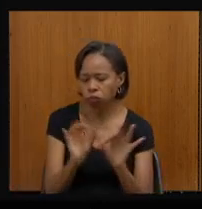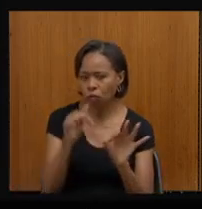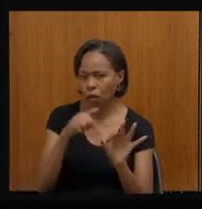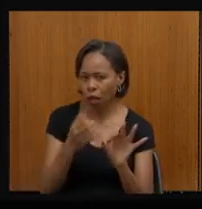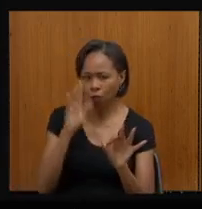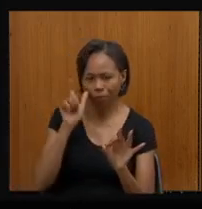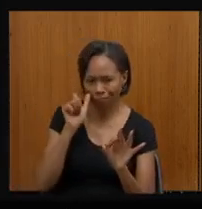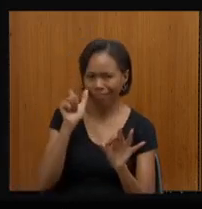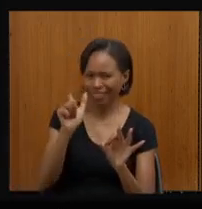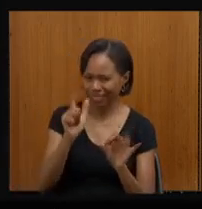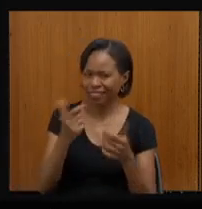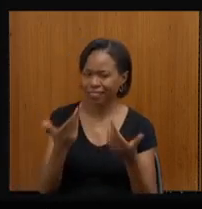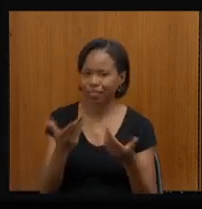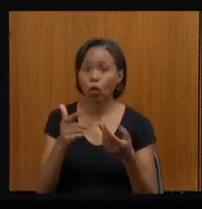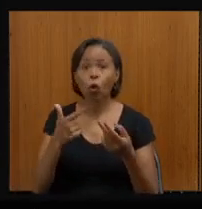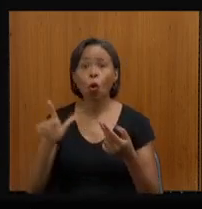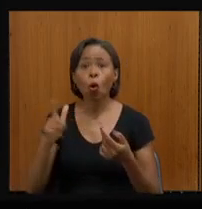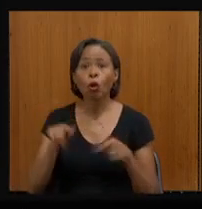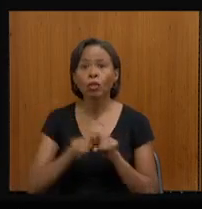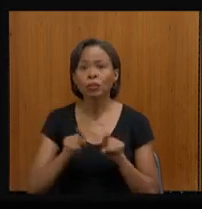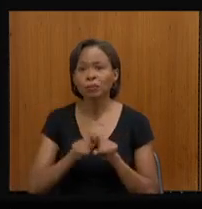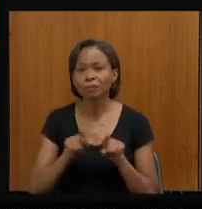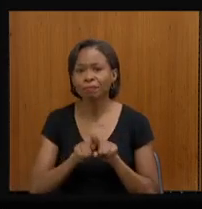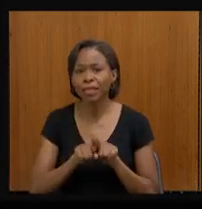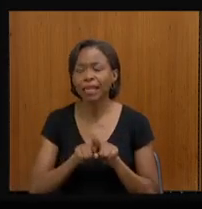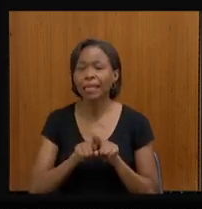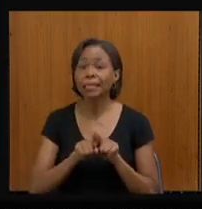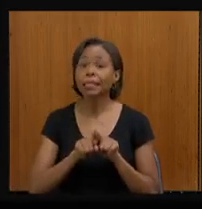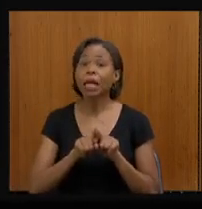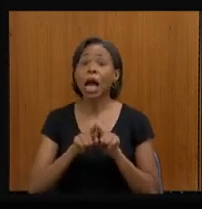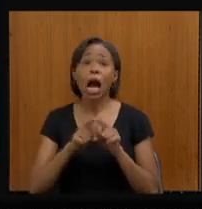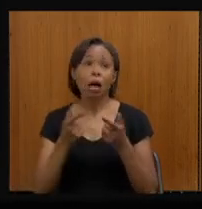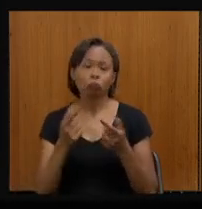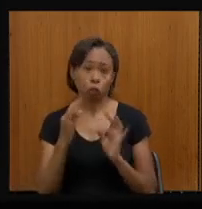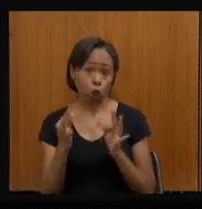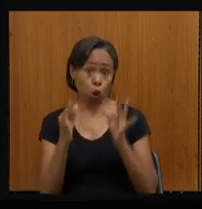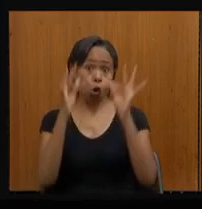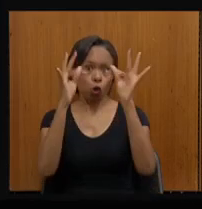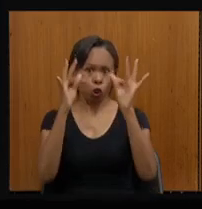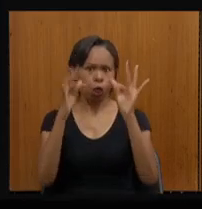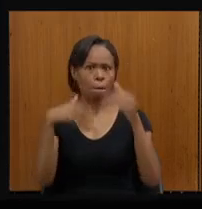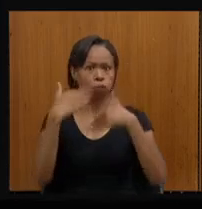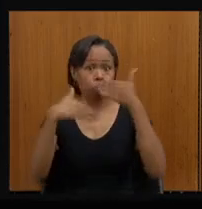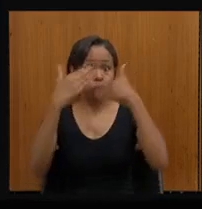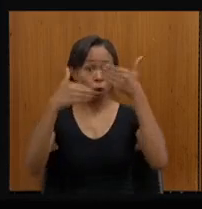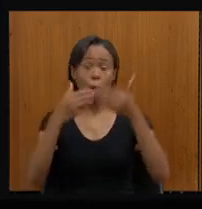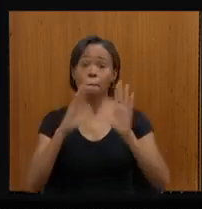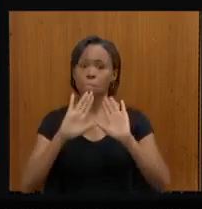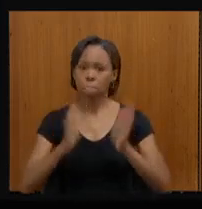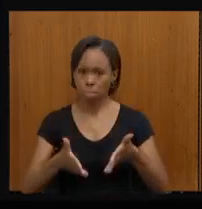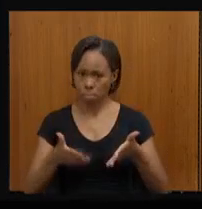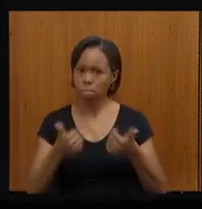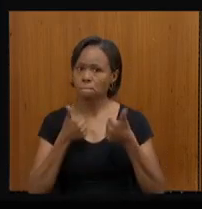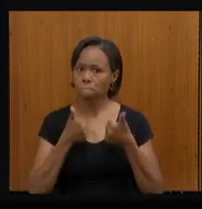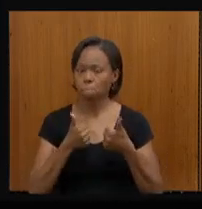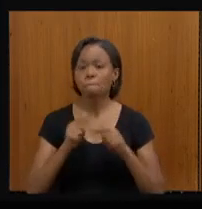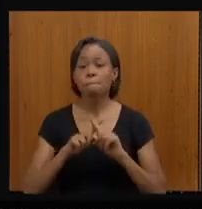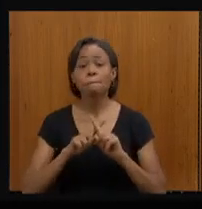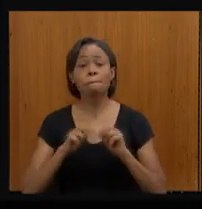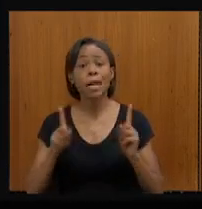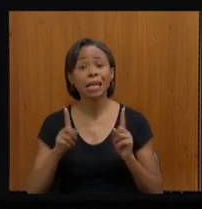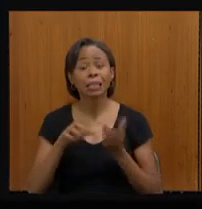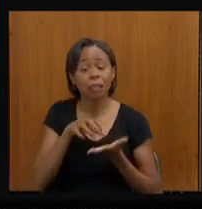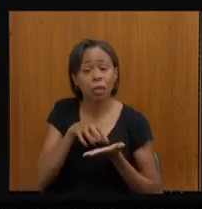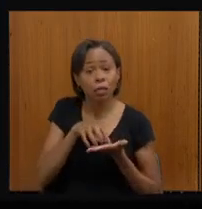pouco a tecnologia da produção de foi gente já tá bem desenvolvida como a gente tem falado mas o transporte